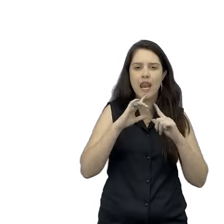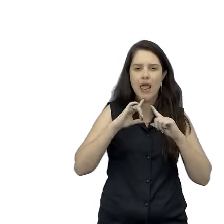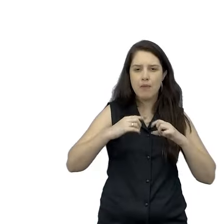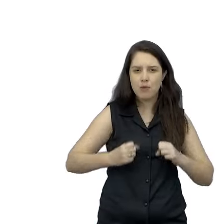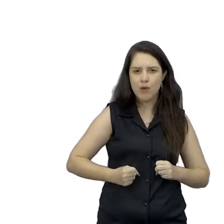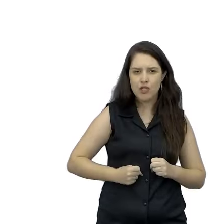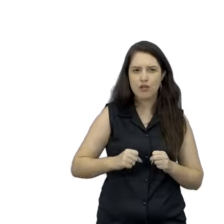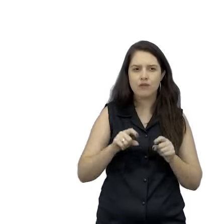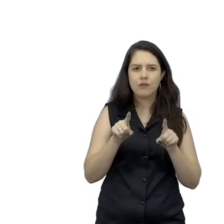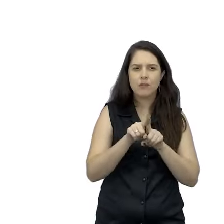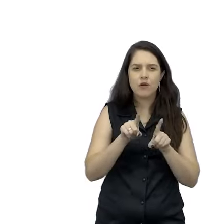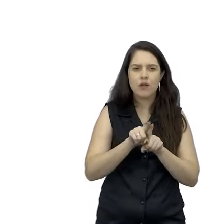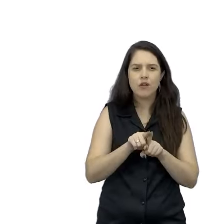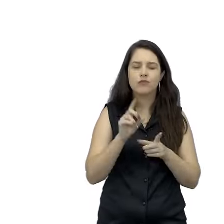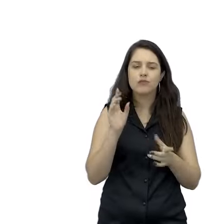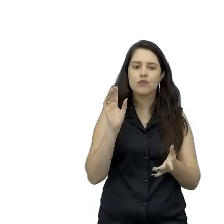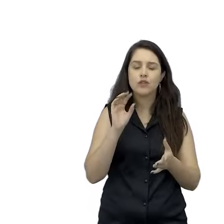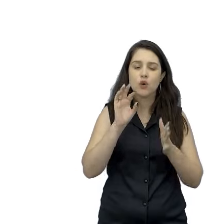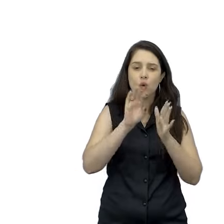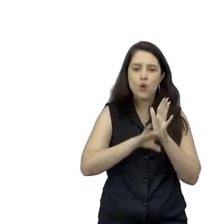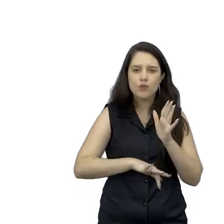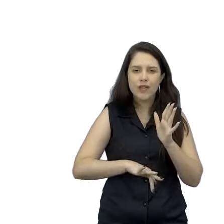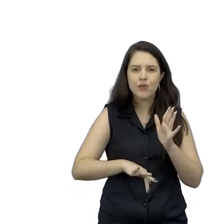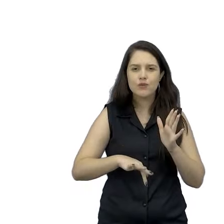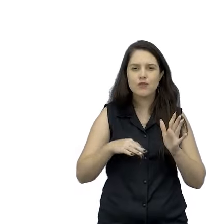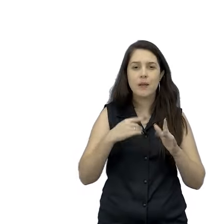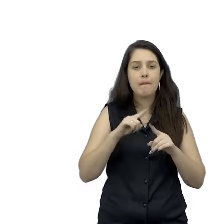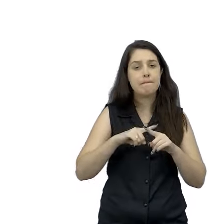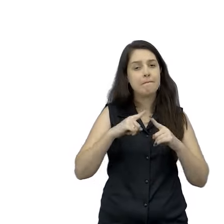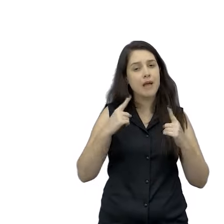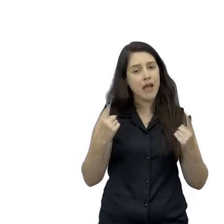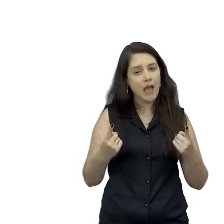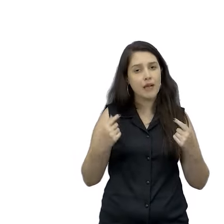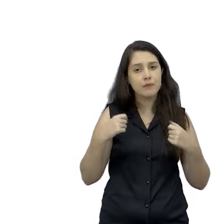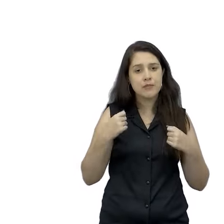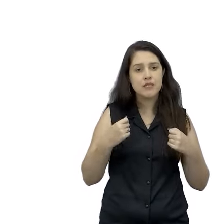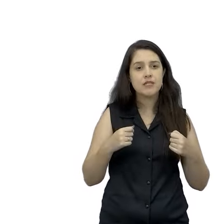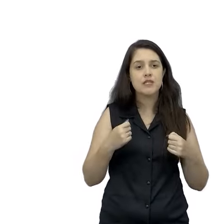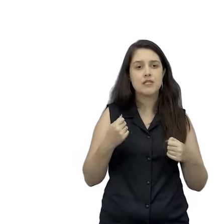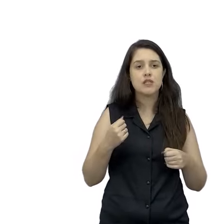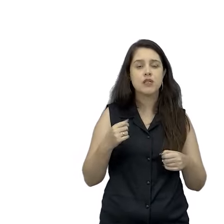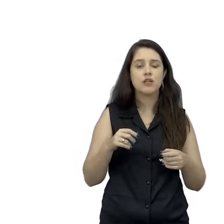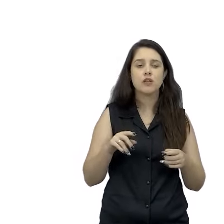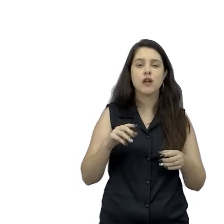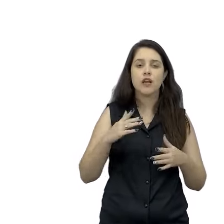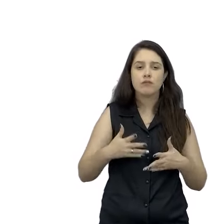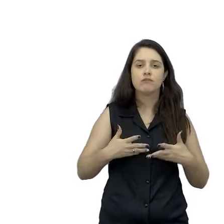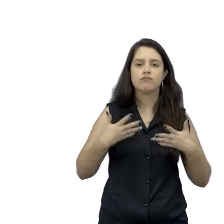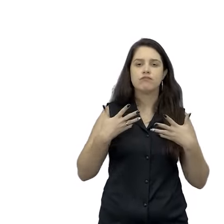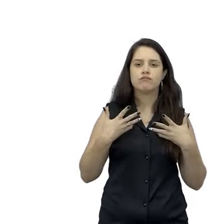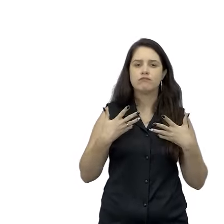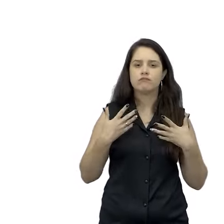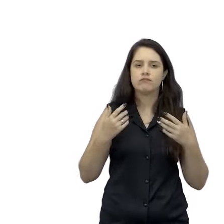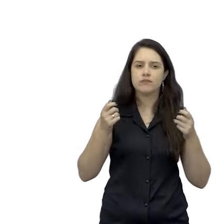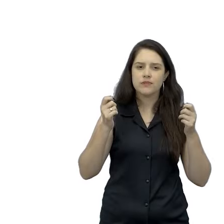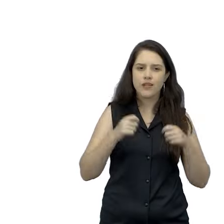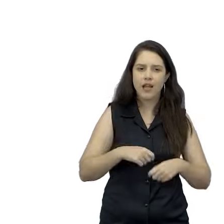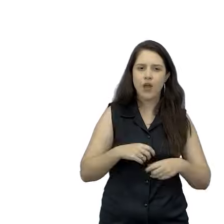linguísticos e na forma composicional do texto, mas requer a mobilização de um